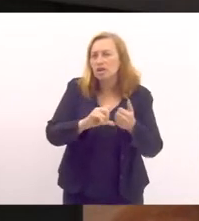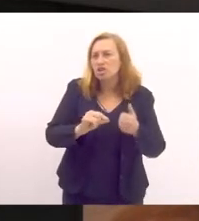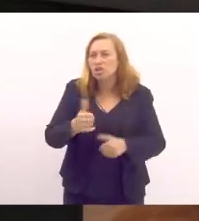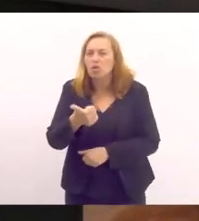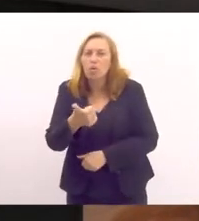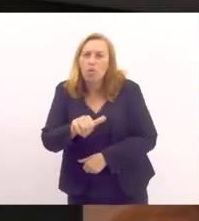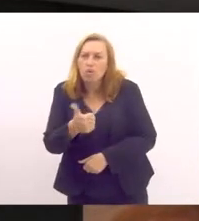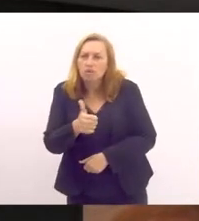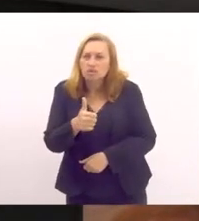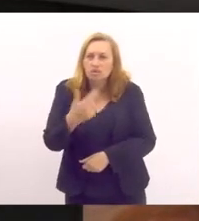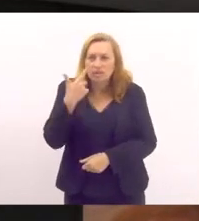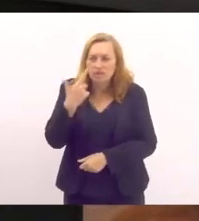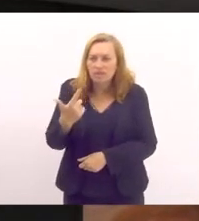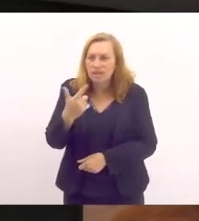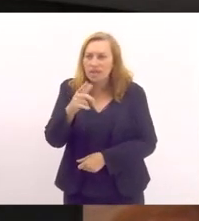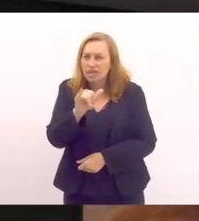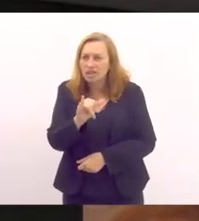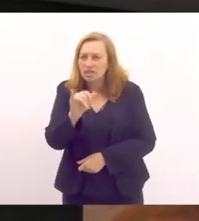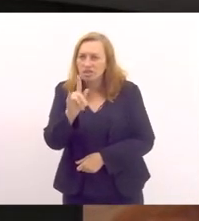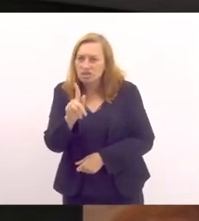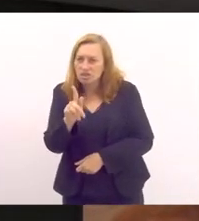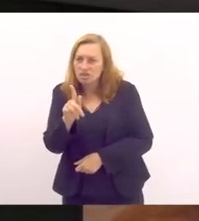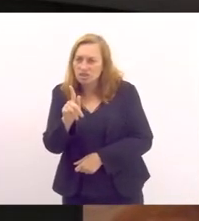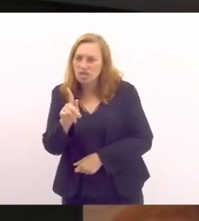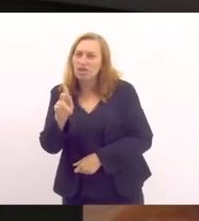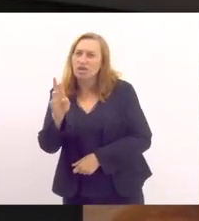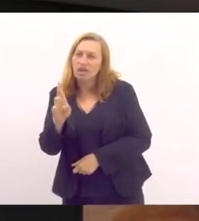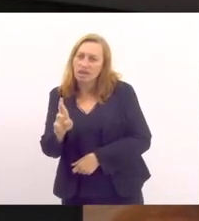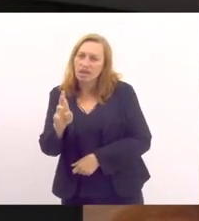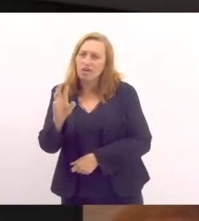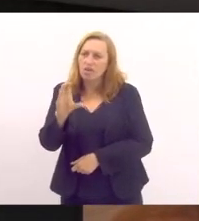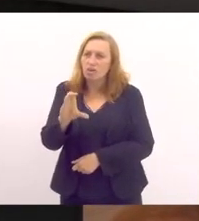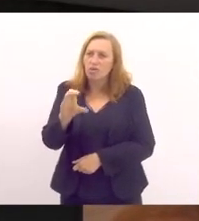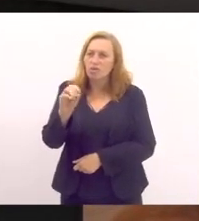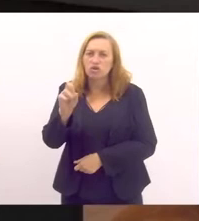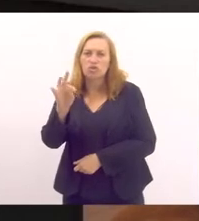você coloca a IGR como coadjuvante, como